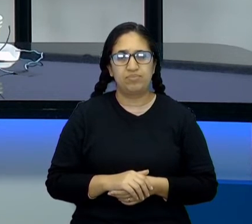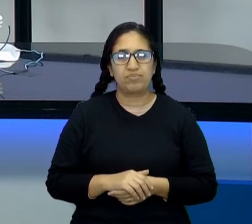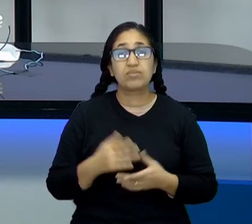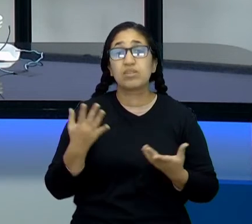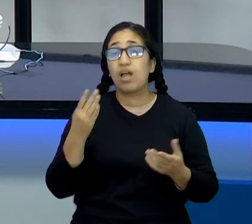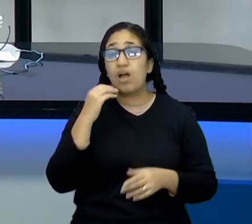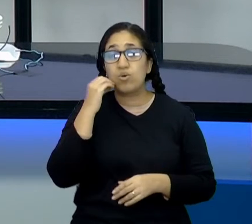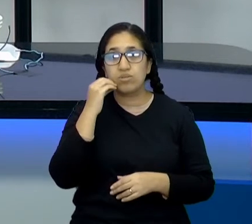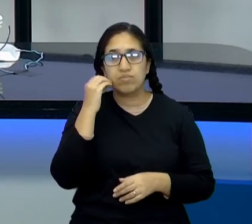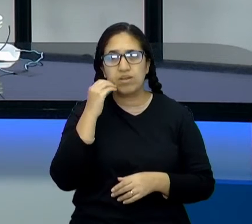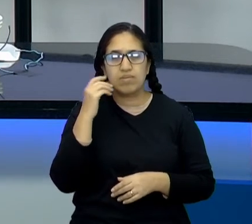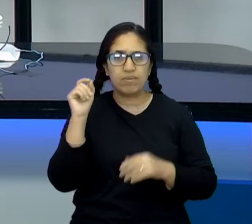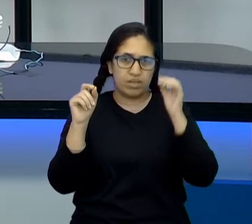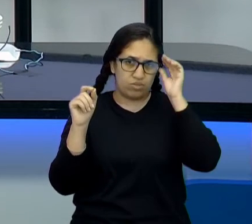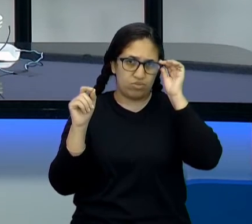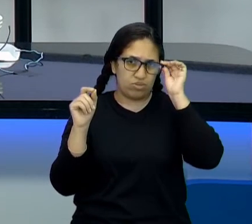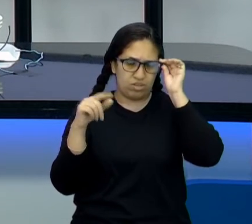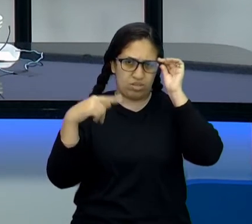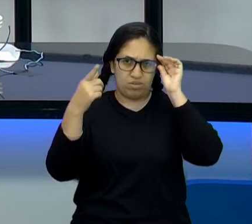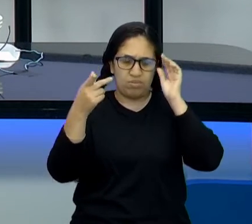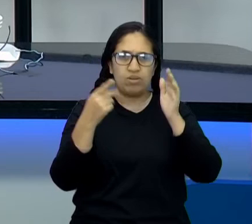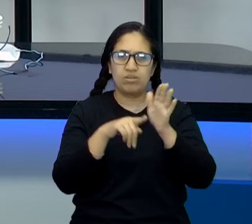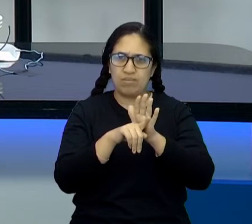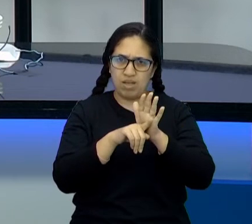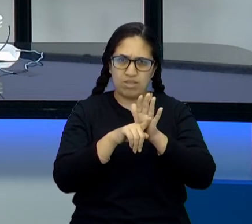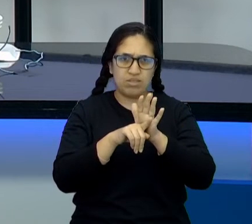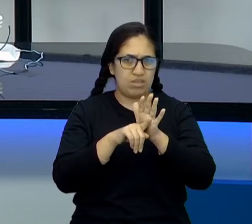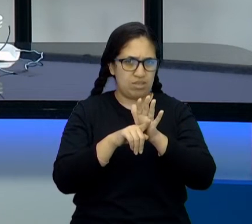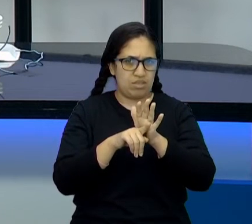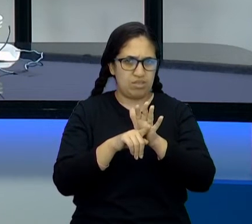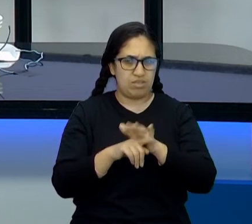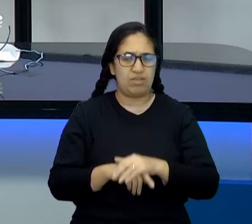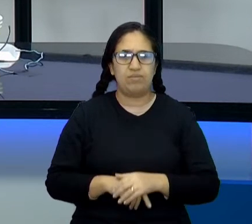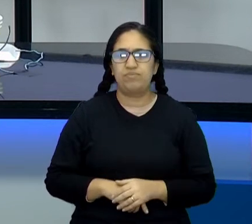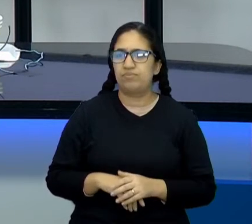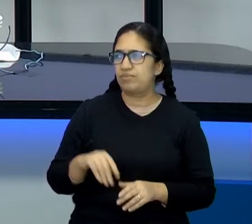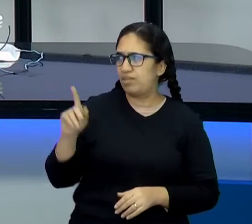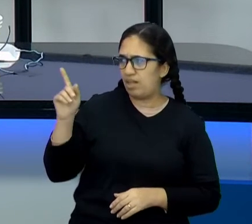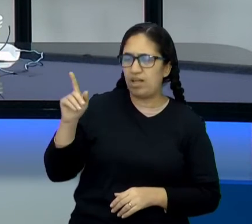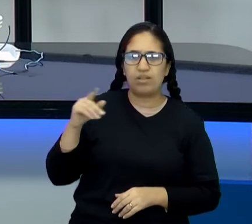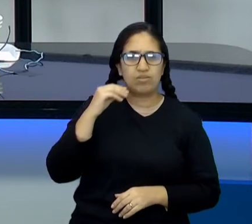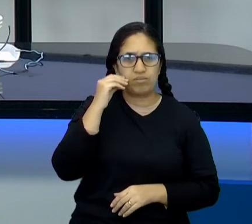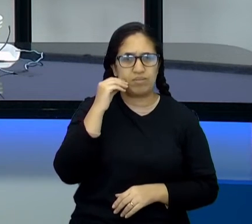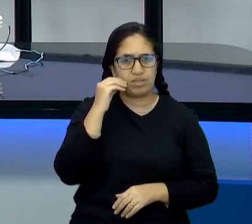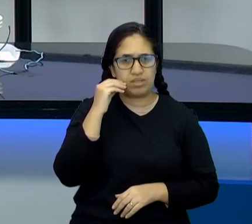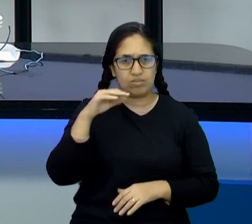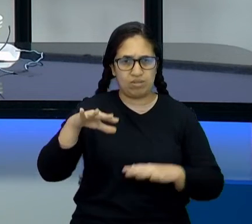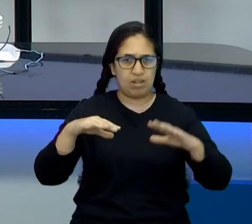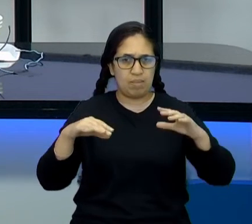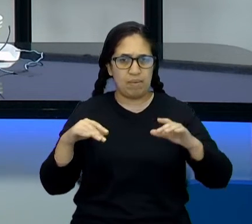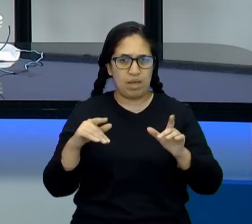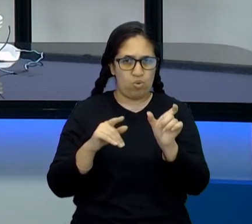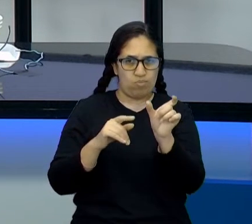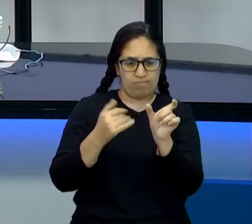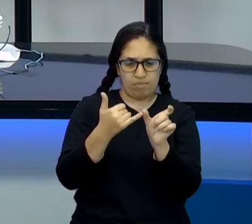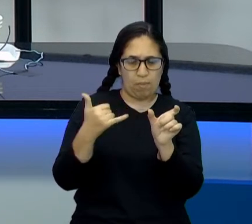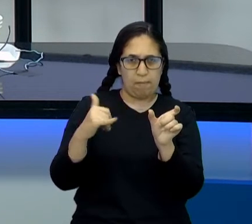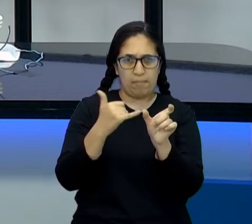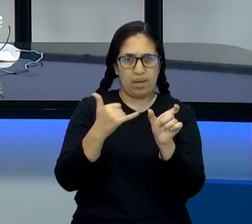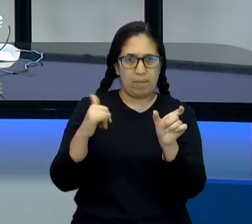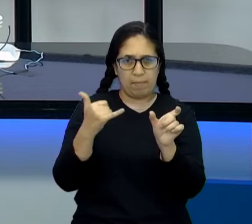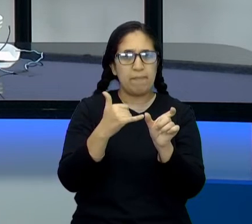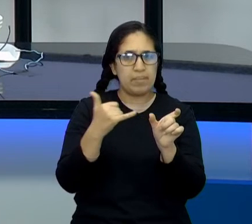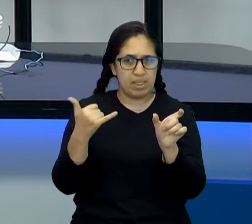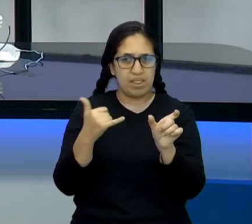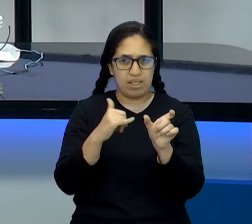o experimento que ele fez? Ó, depois vocês pesquisam aí. Experimento de Oersted. Ele pegou uma pilha, tem que ter